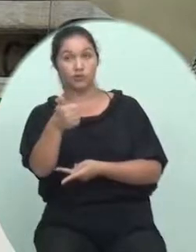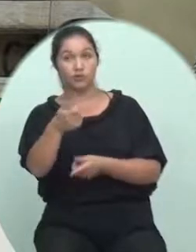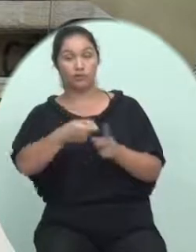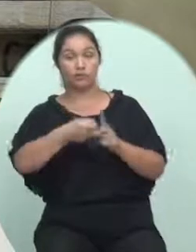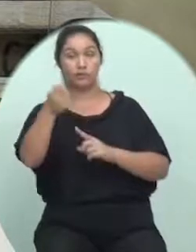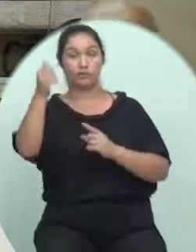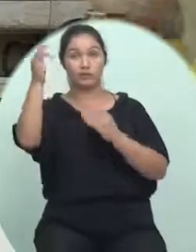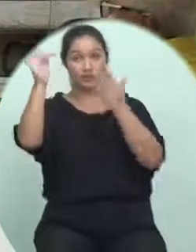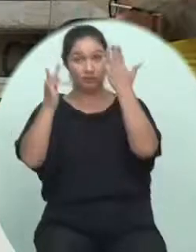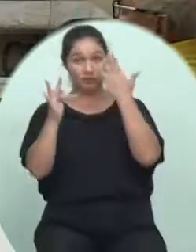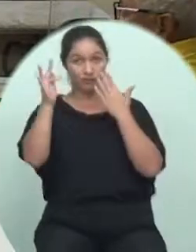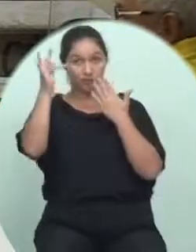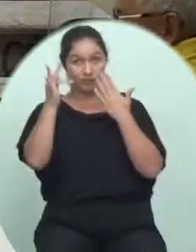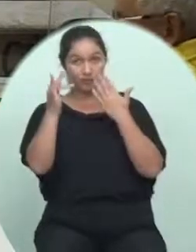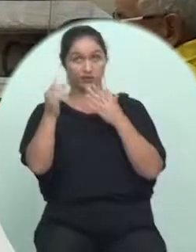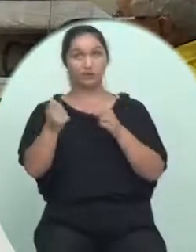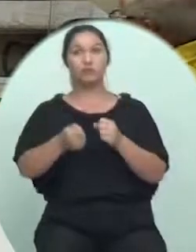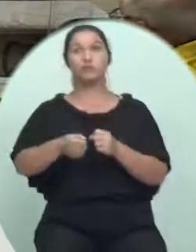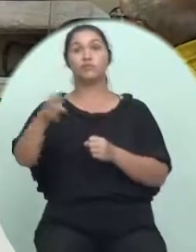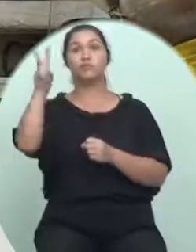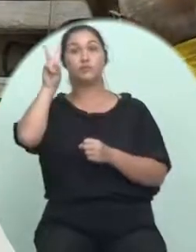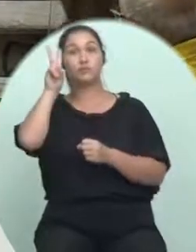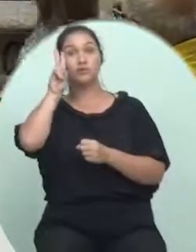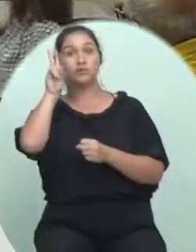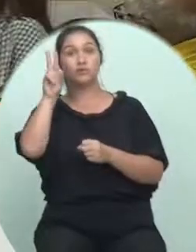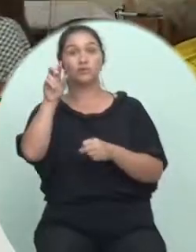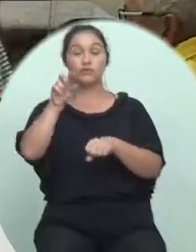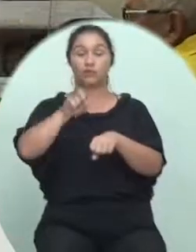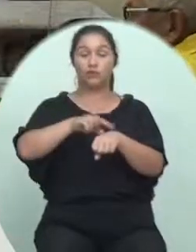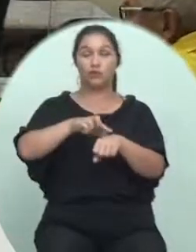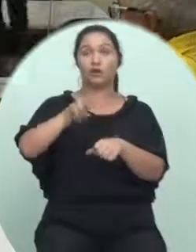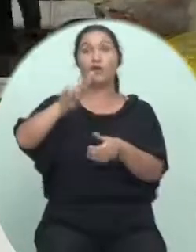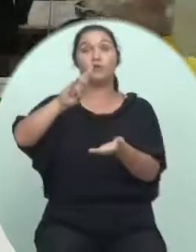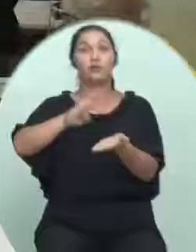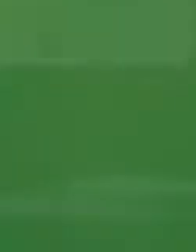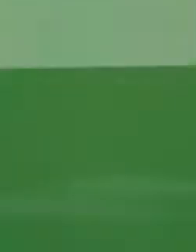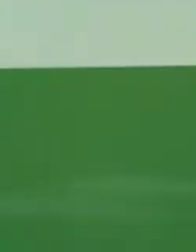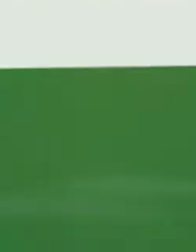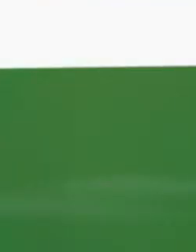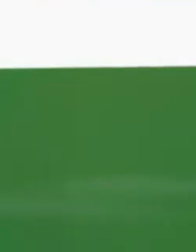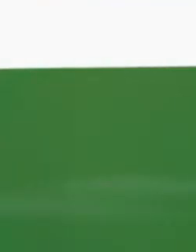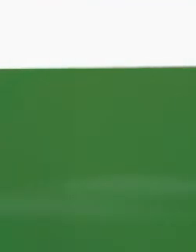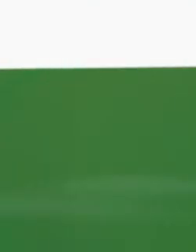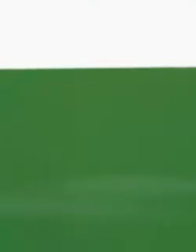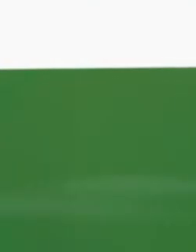corrente ano, segunda-feira, horário regimental. Boa noite a todos.